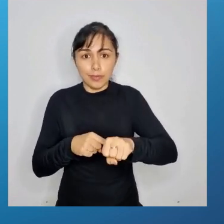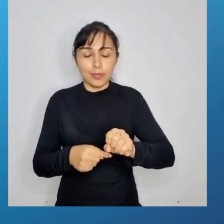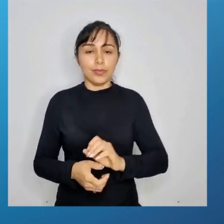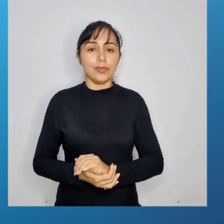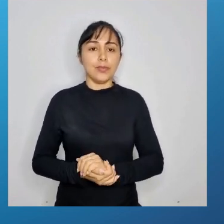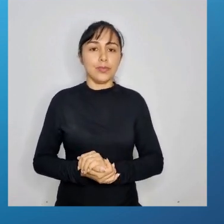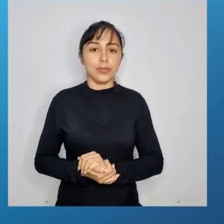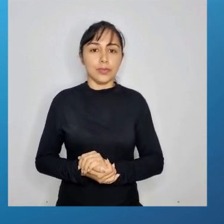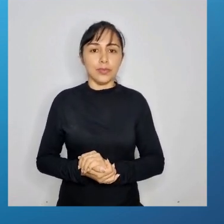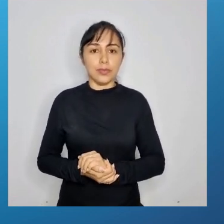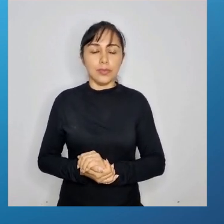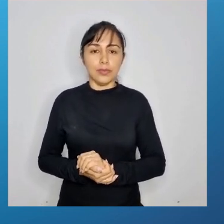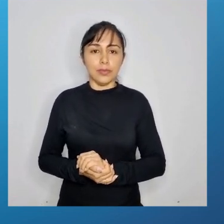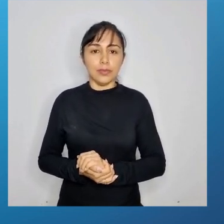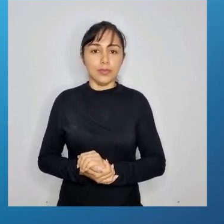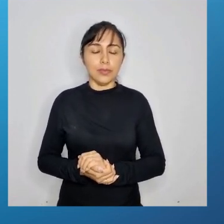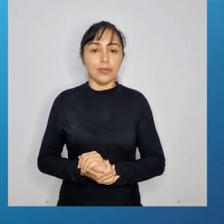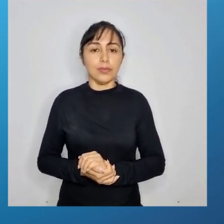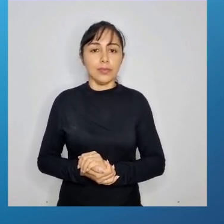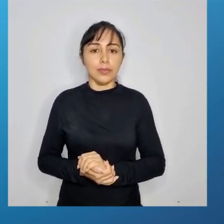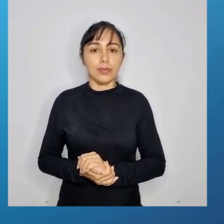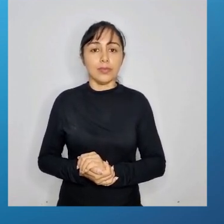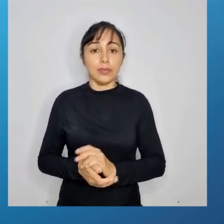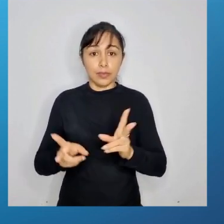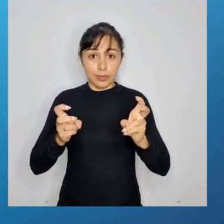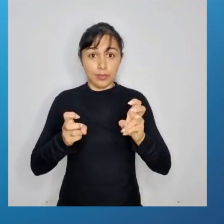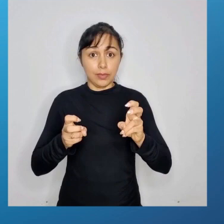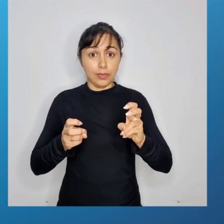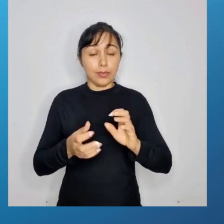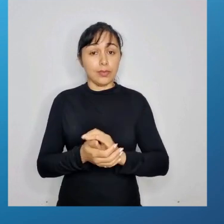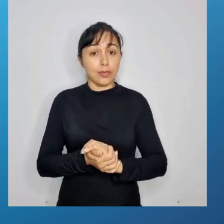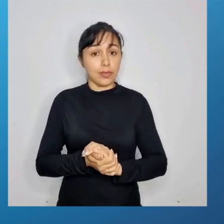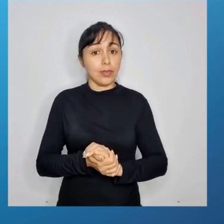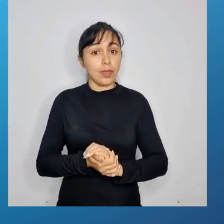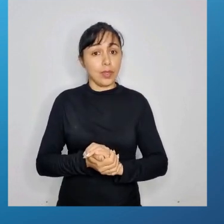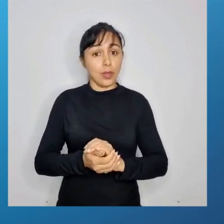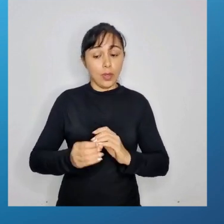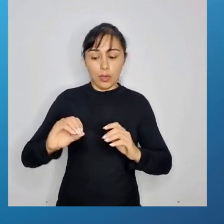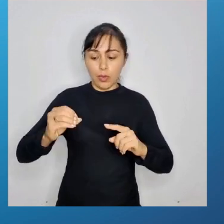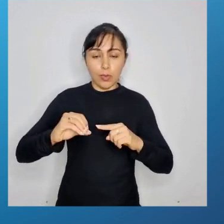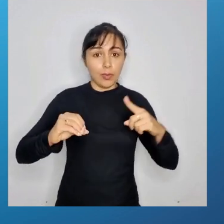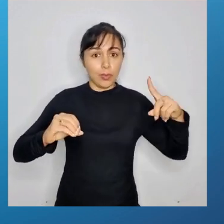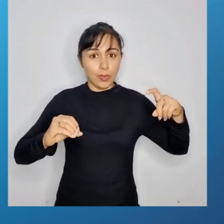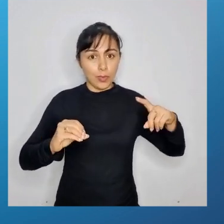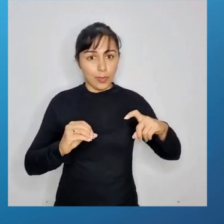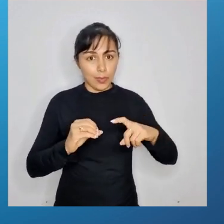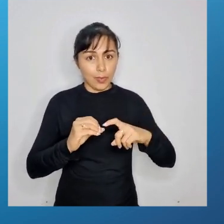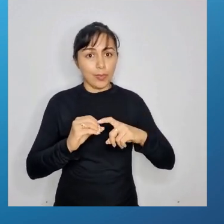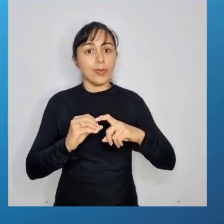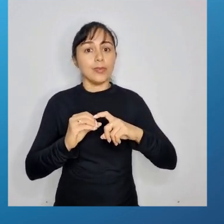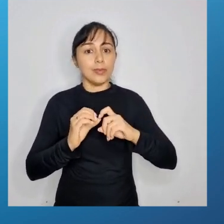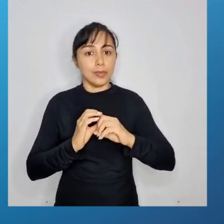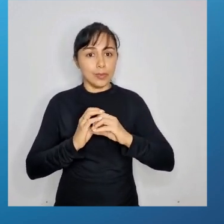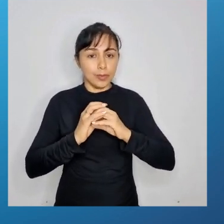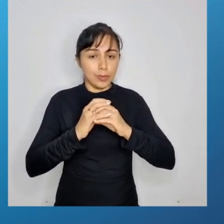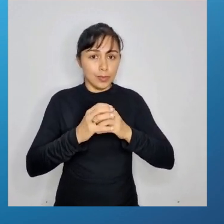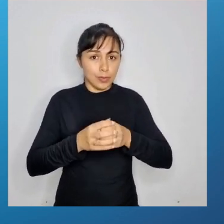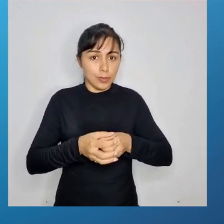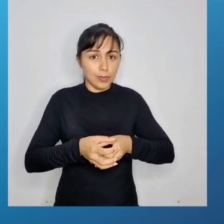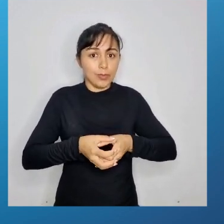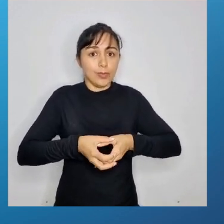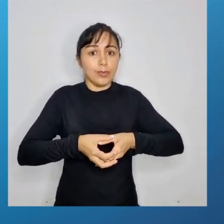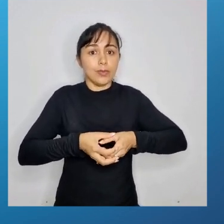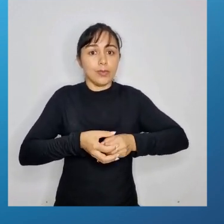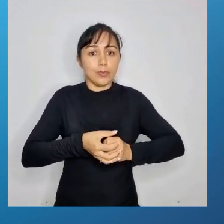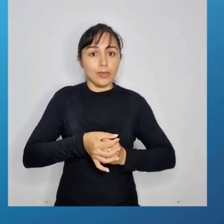uma representação, ó. Os óvulos, né? O desenvolvimento do embrião, depois a fase do girino e depois a fase